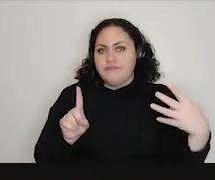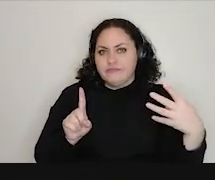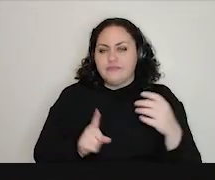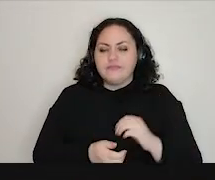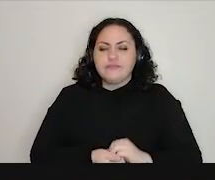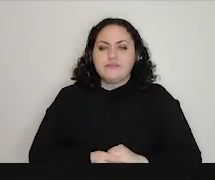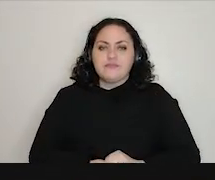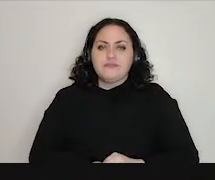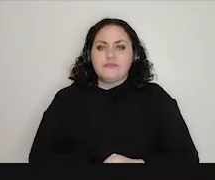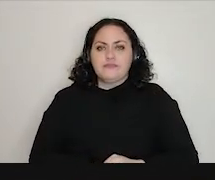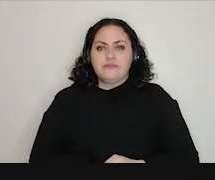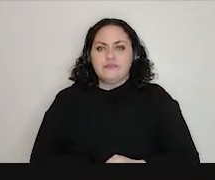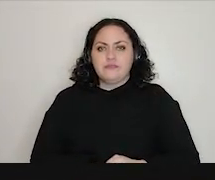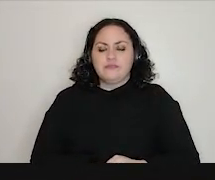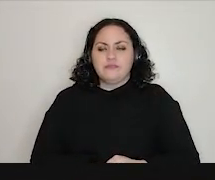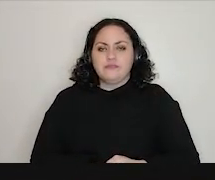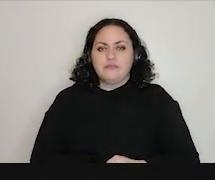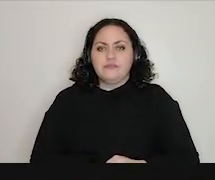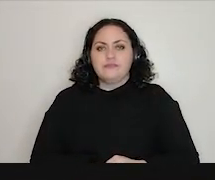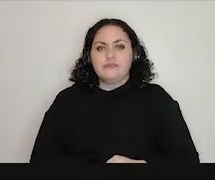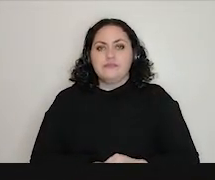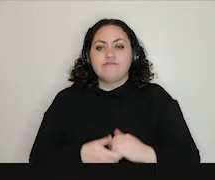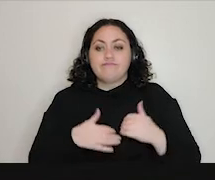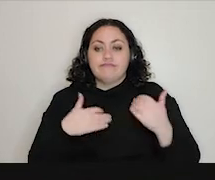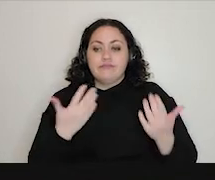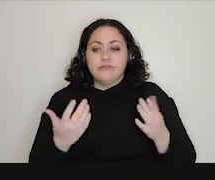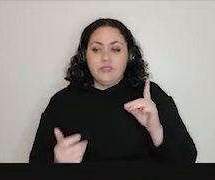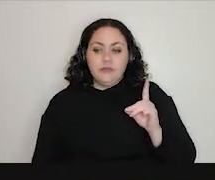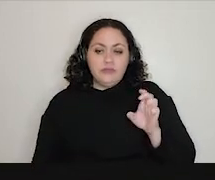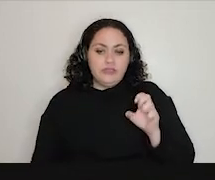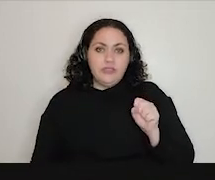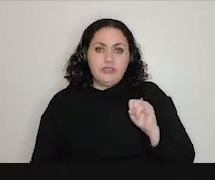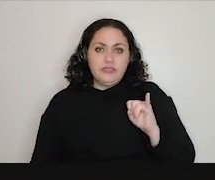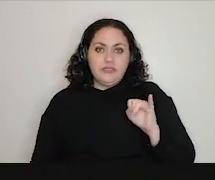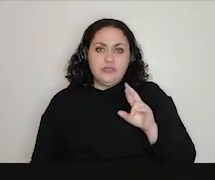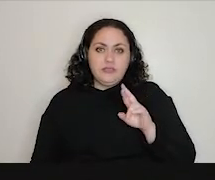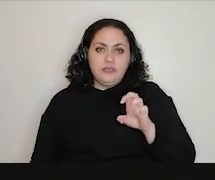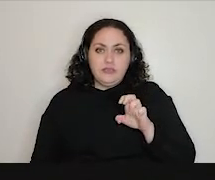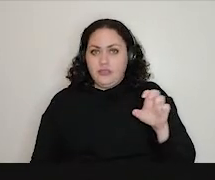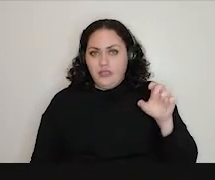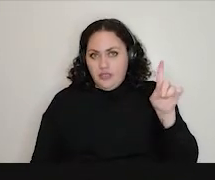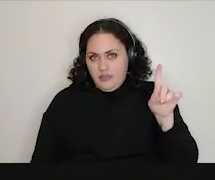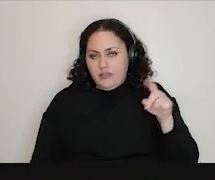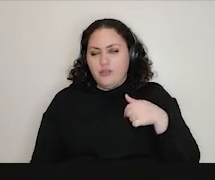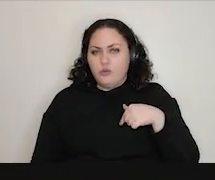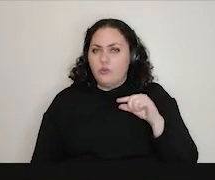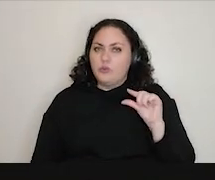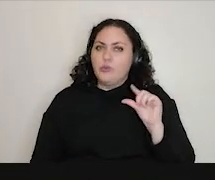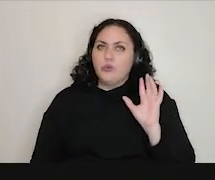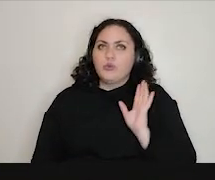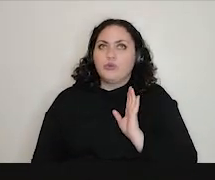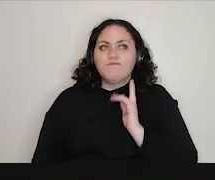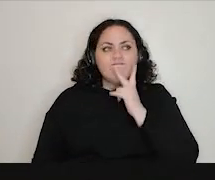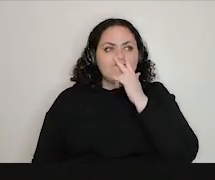LGBTQIA+. Então, Desirê, eu tô um pouco, assim, meio que